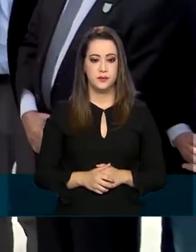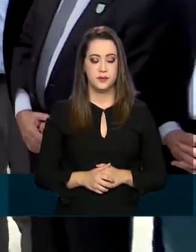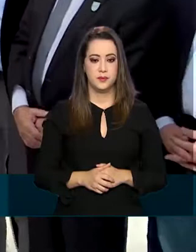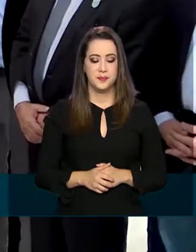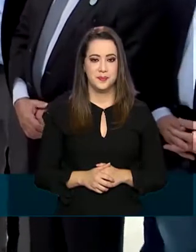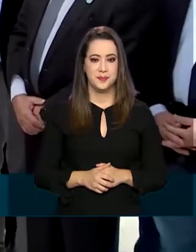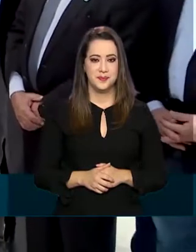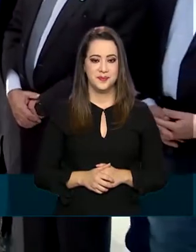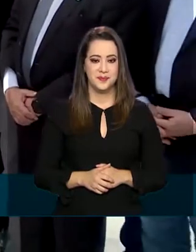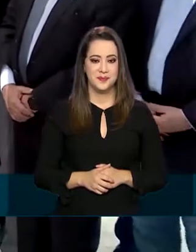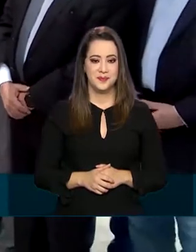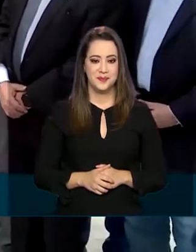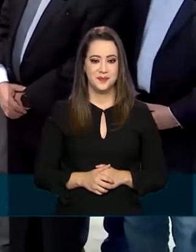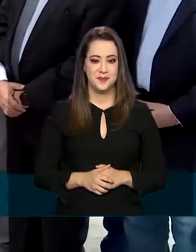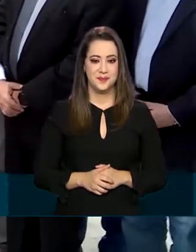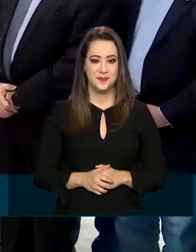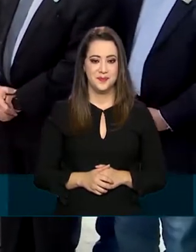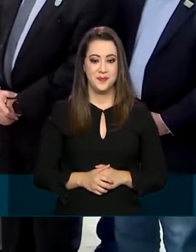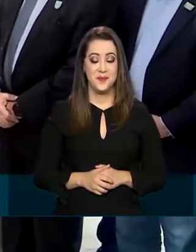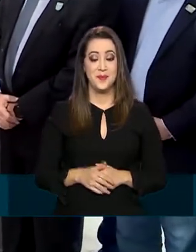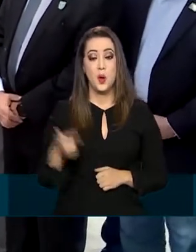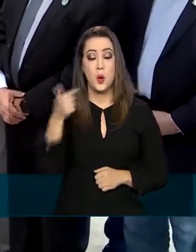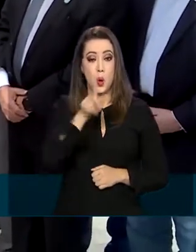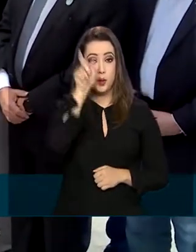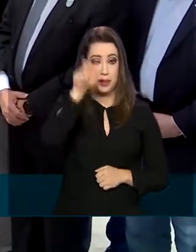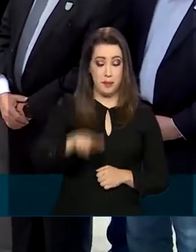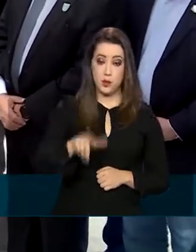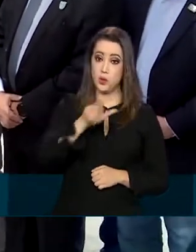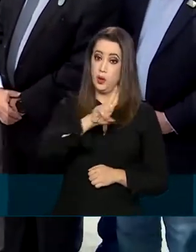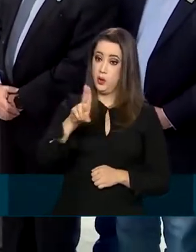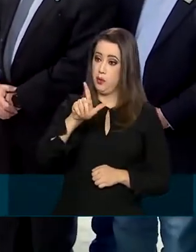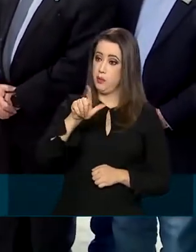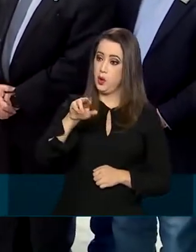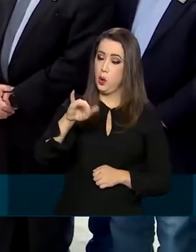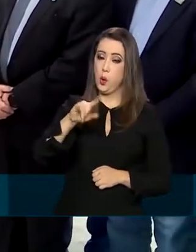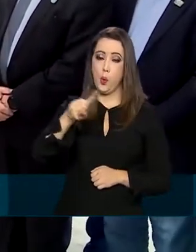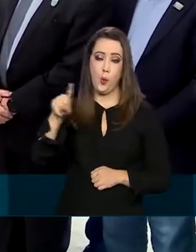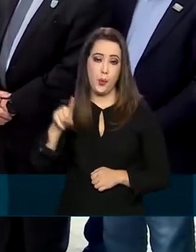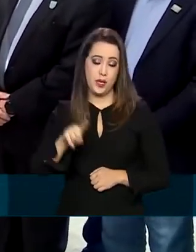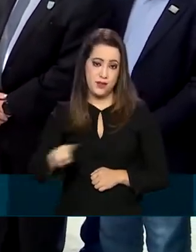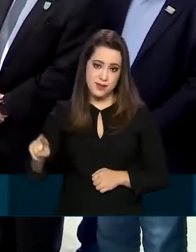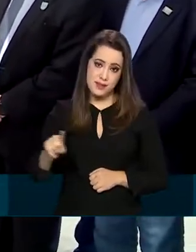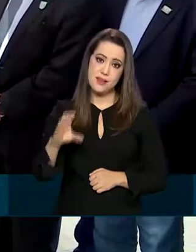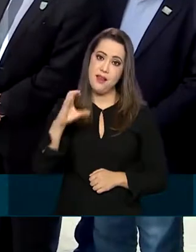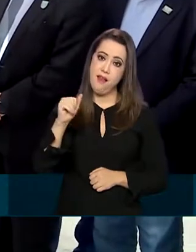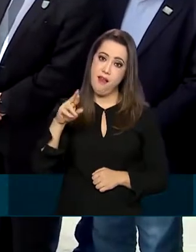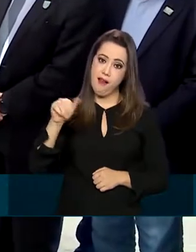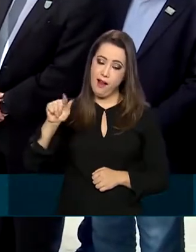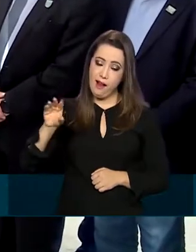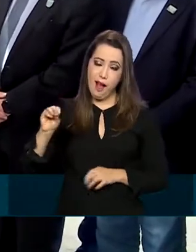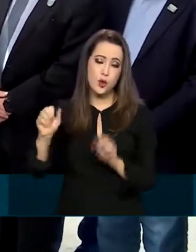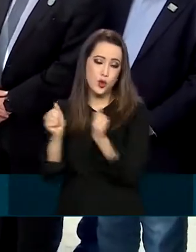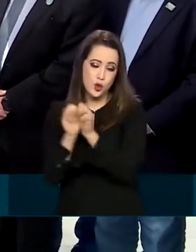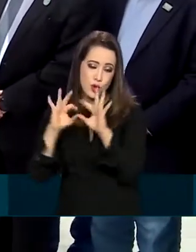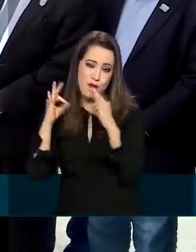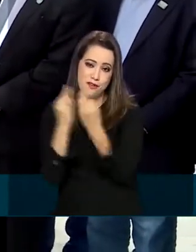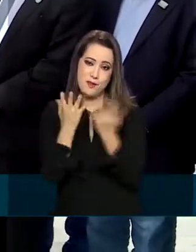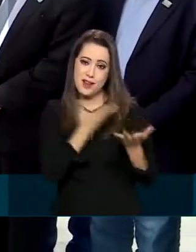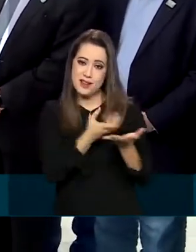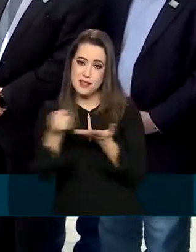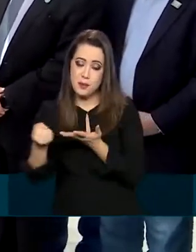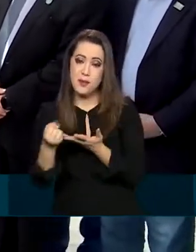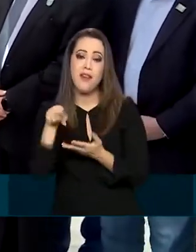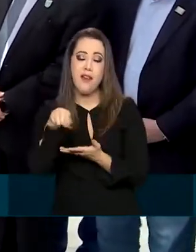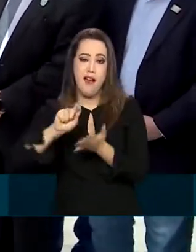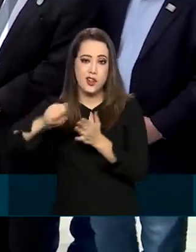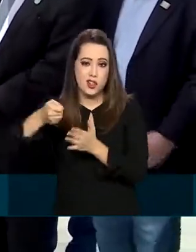O senhor Luiz Carlos Batista e família a receber a chave de sua unidade habitacional das mãos do